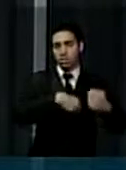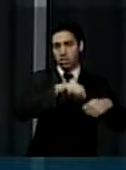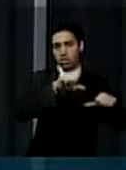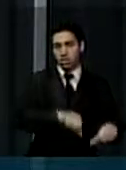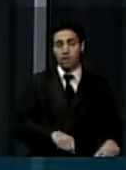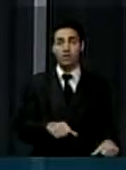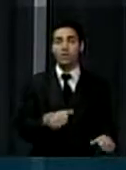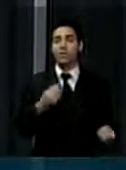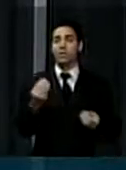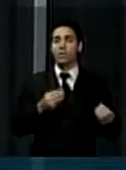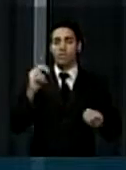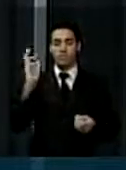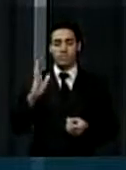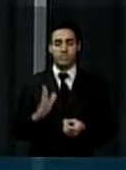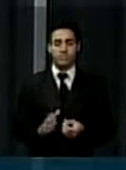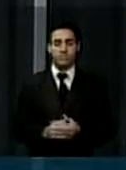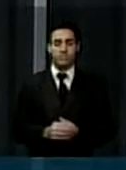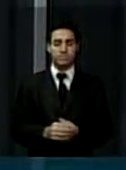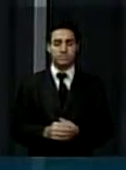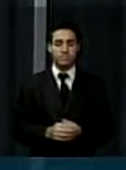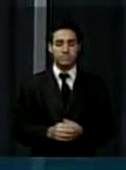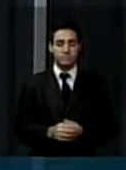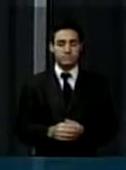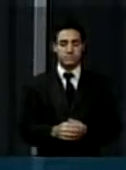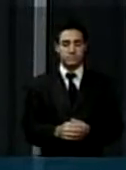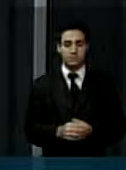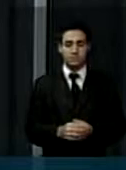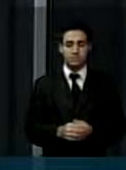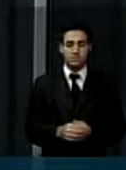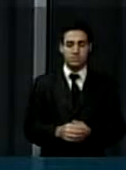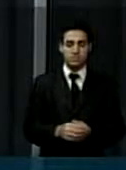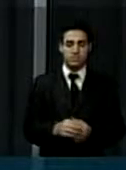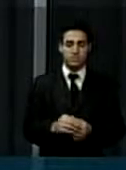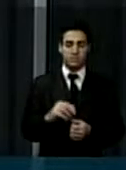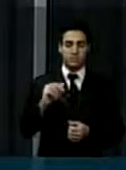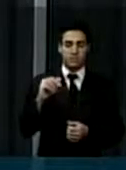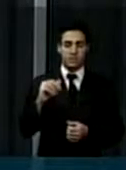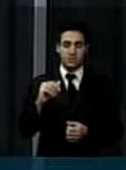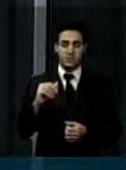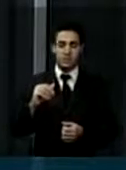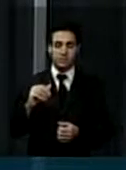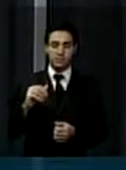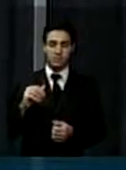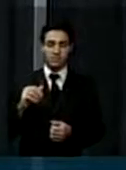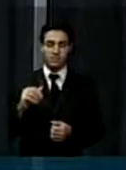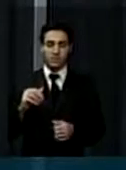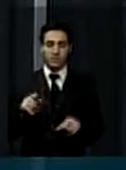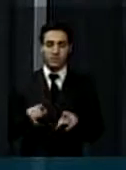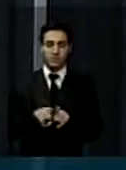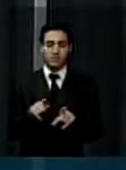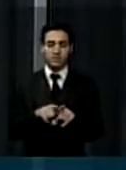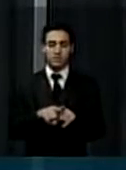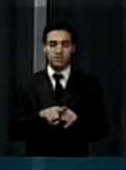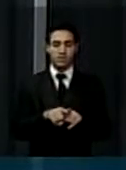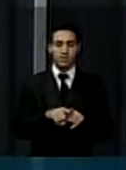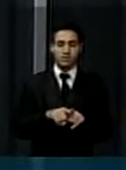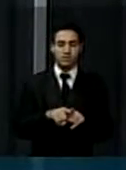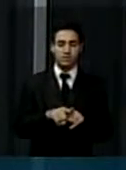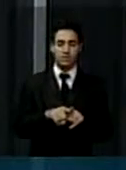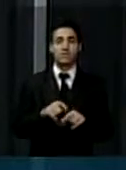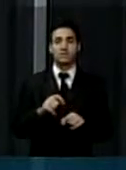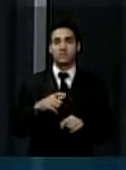de recuperação do Brasil, segundo esse trabalho, está ligado às políticas públicas oportunas,